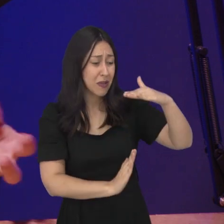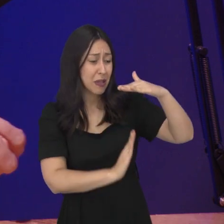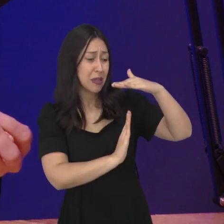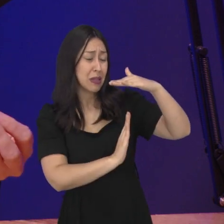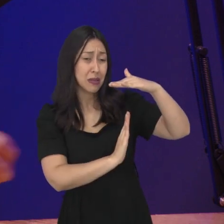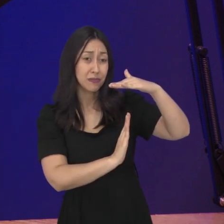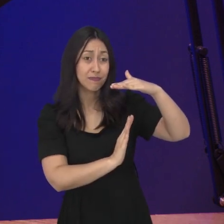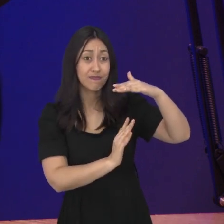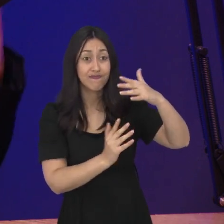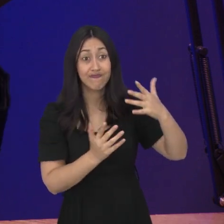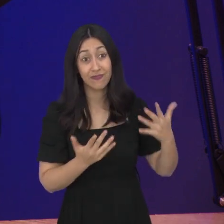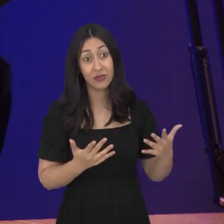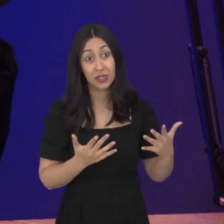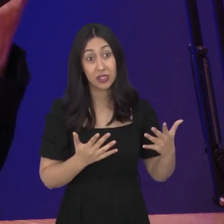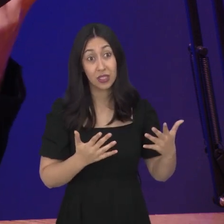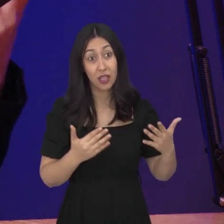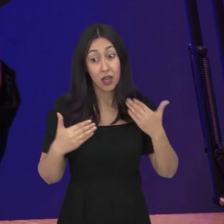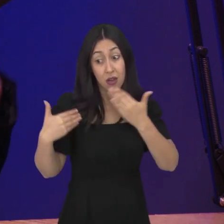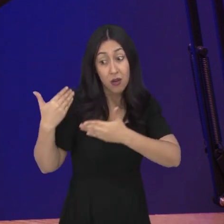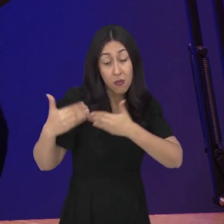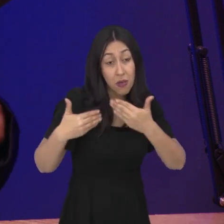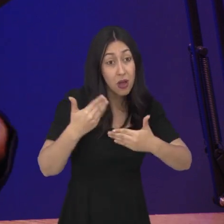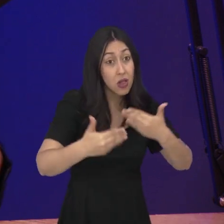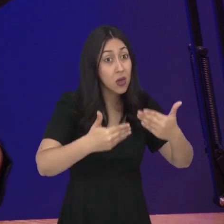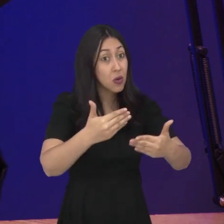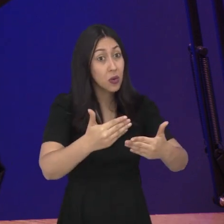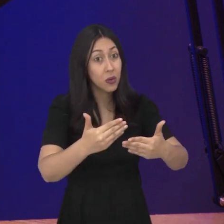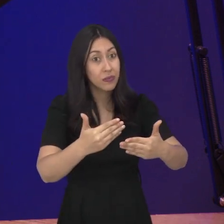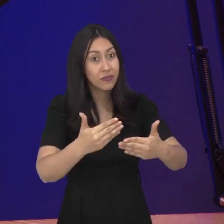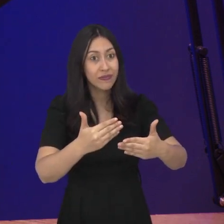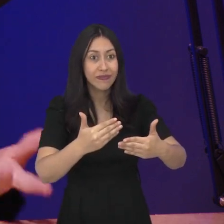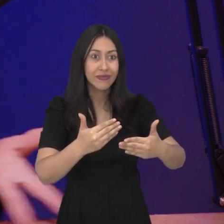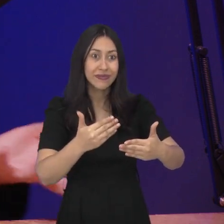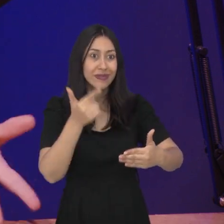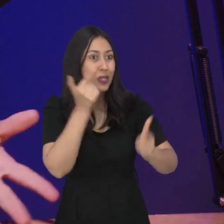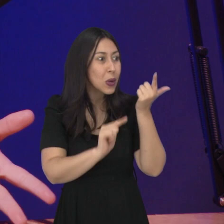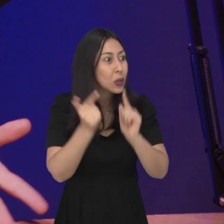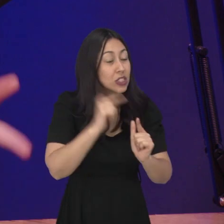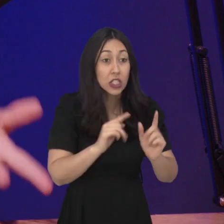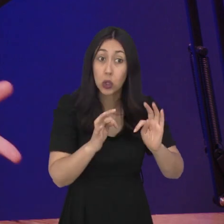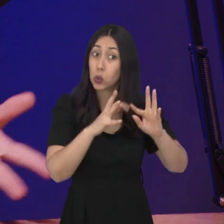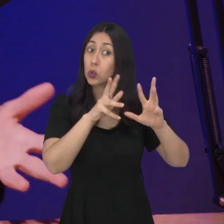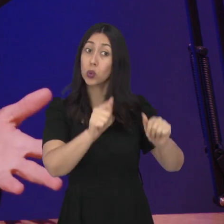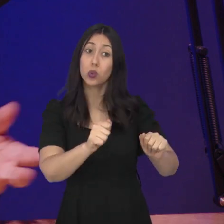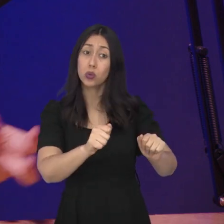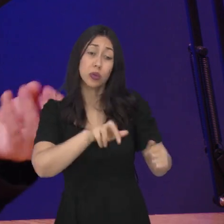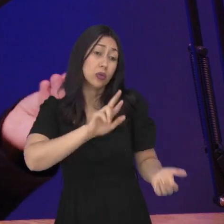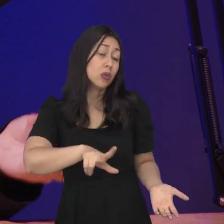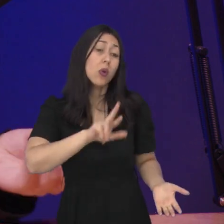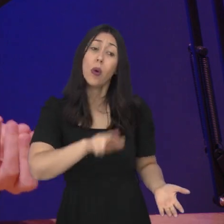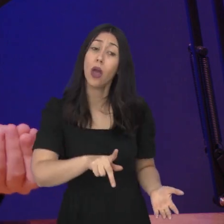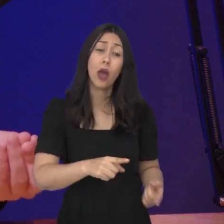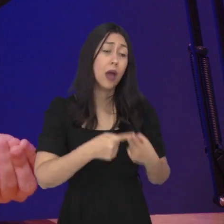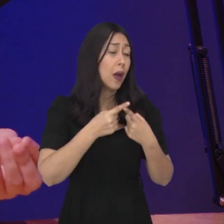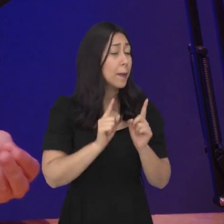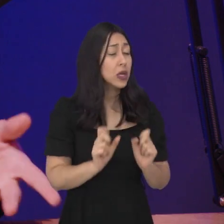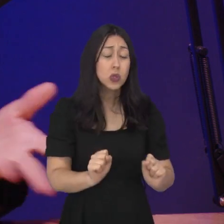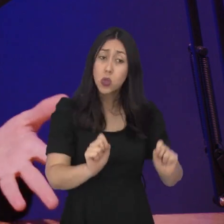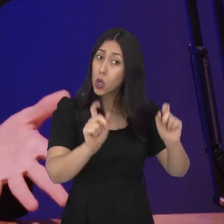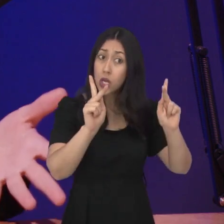que eu acho que todos nós, ao longo da vida, em alguns momentos, a gente não vai atingir algumas coisas, alguns objetivos que a